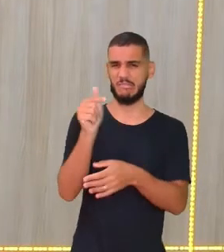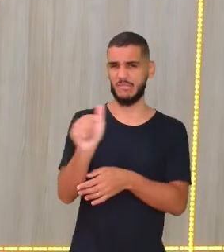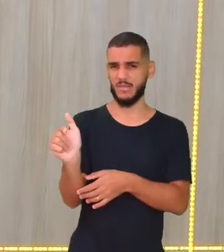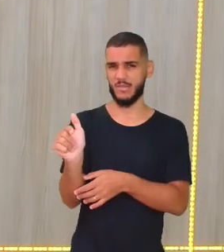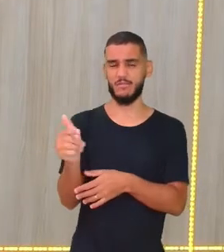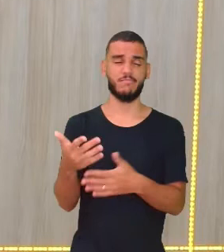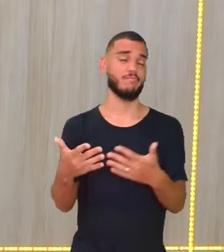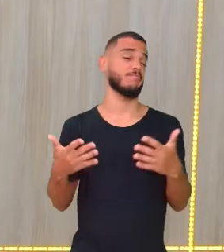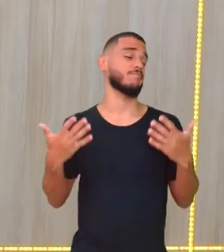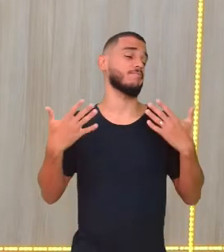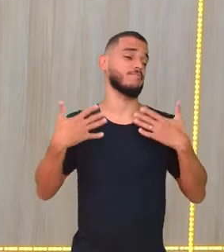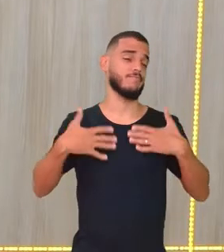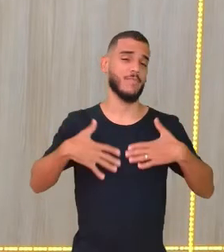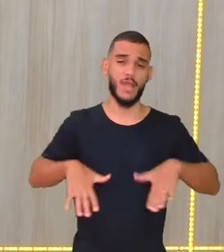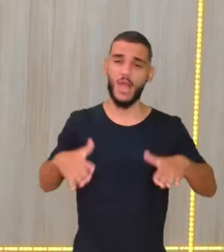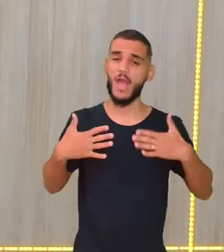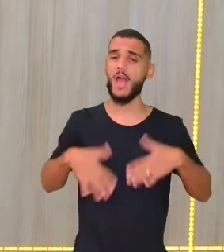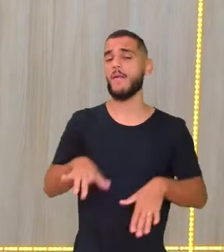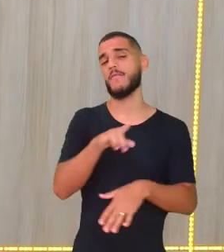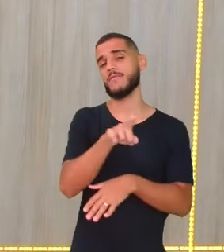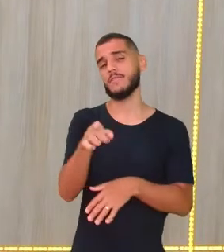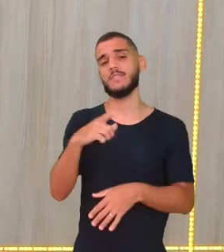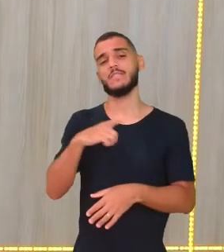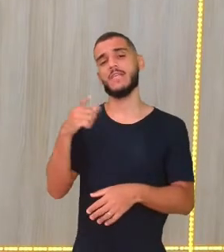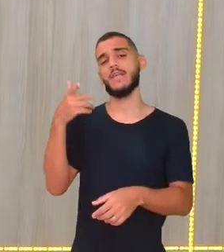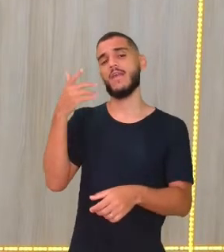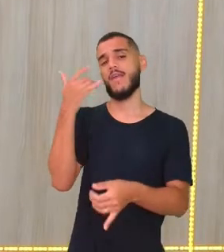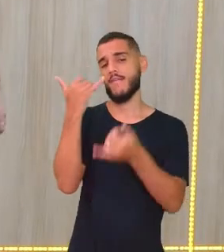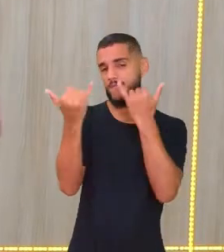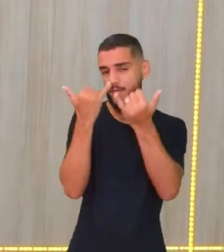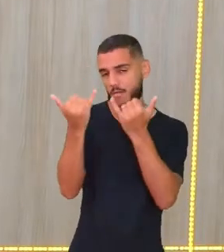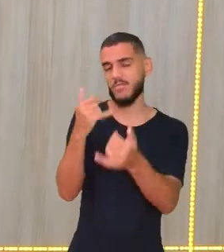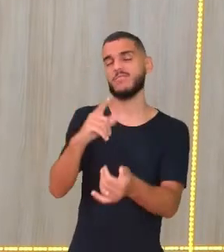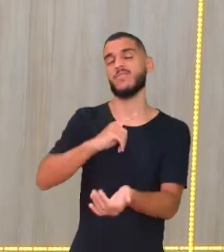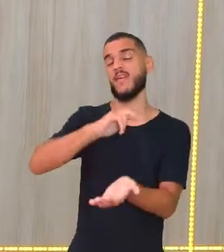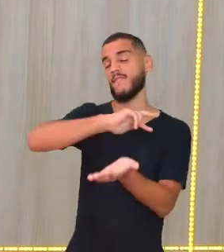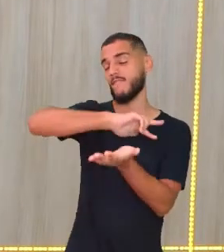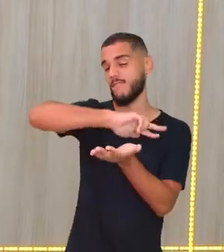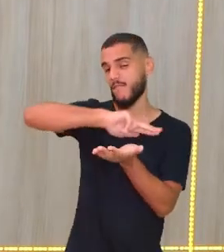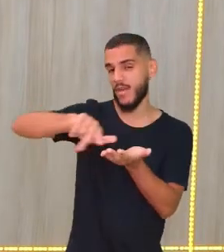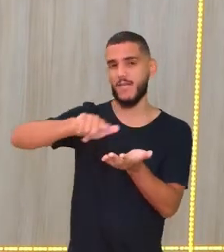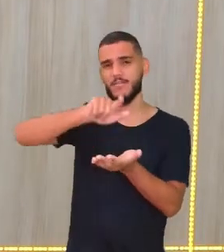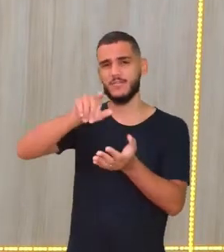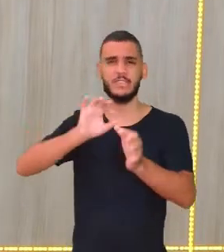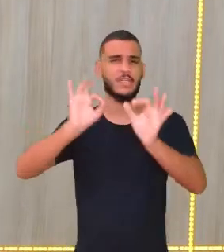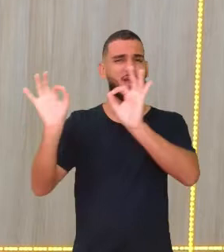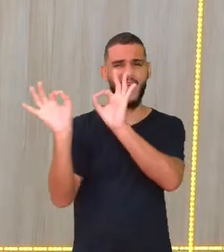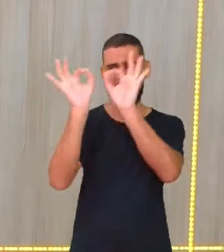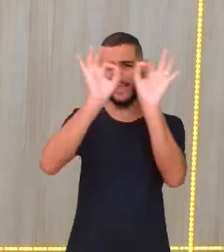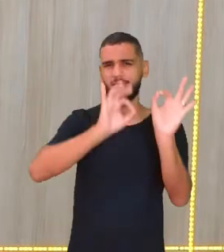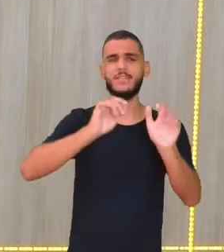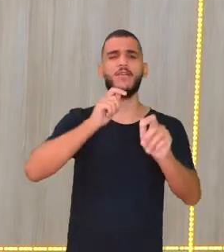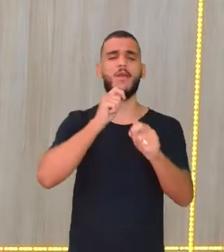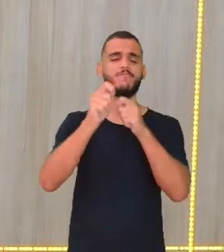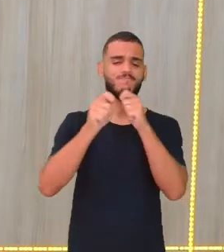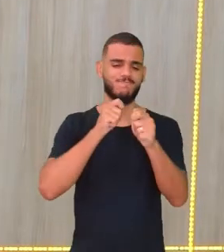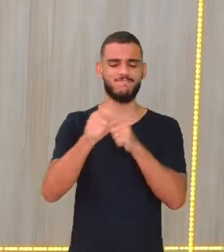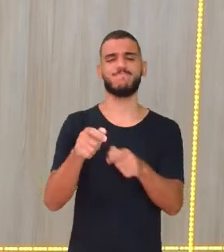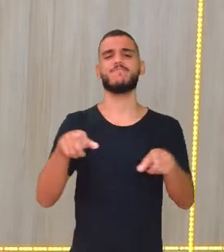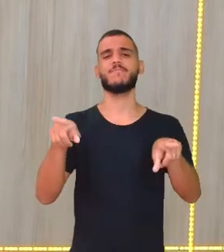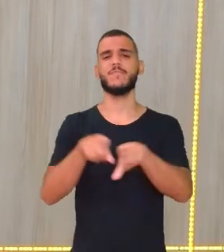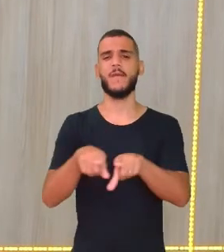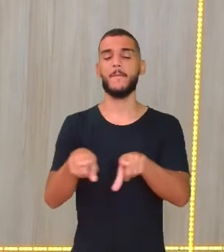né? Parece que vocês não acessam essas informações, mas acessam sim, vocês assistem reportagens,